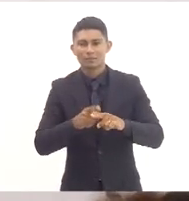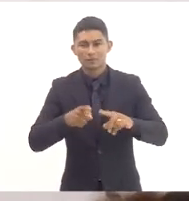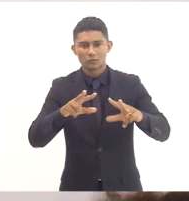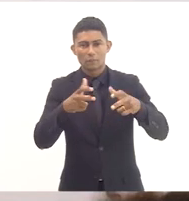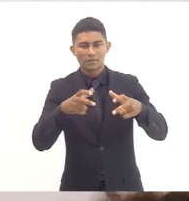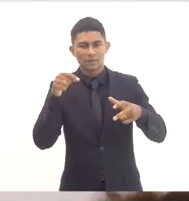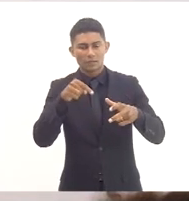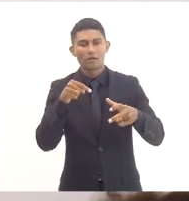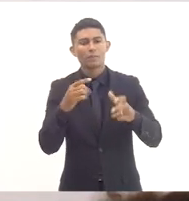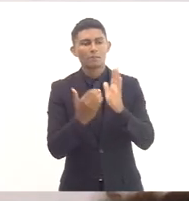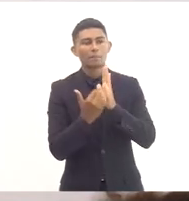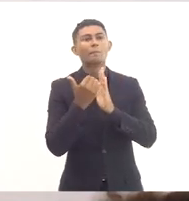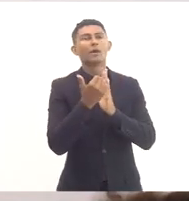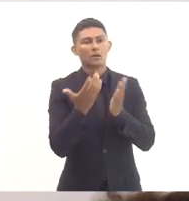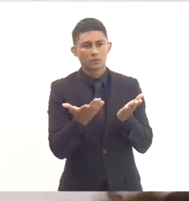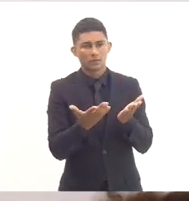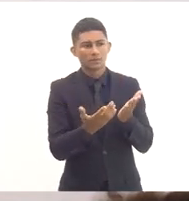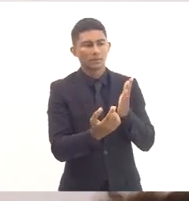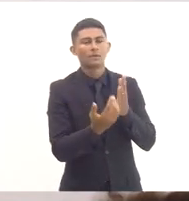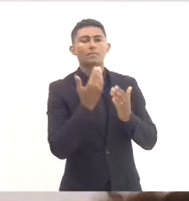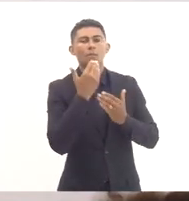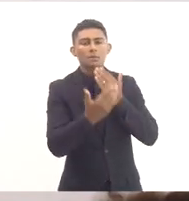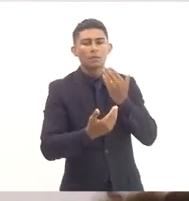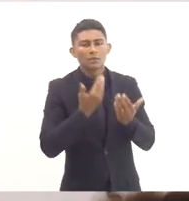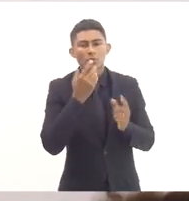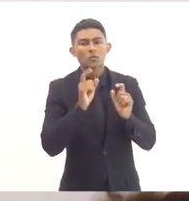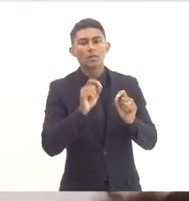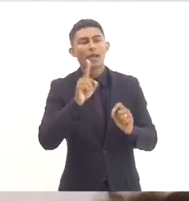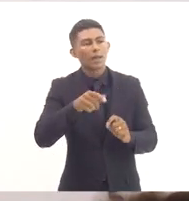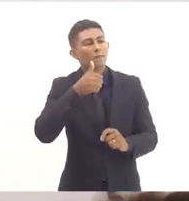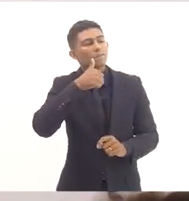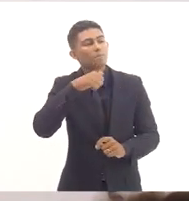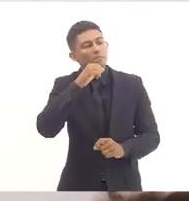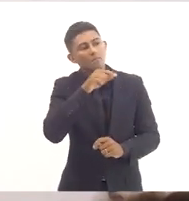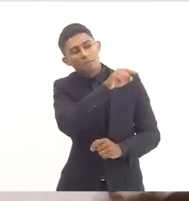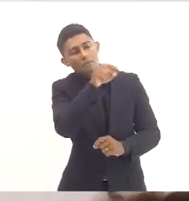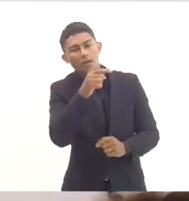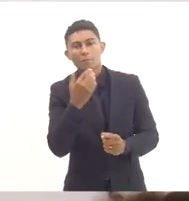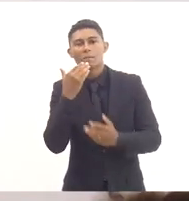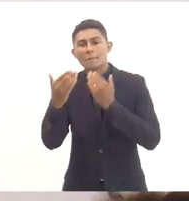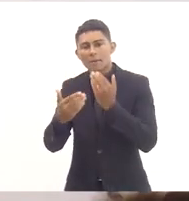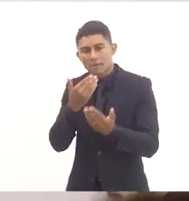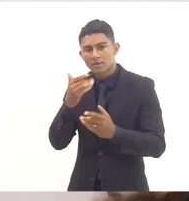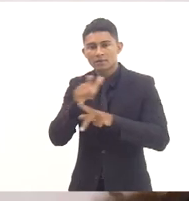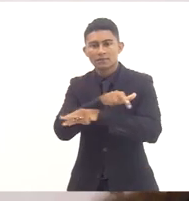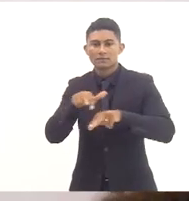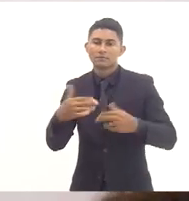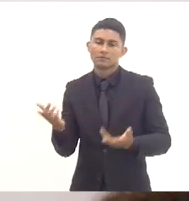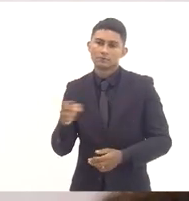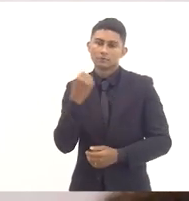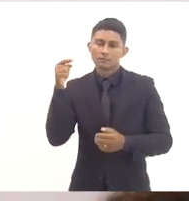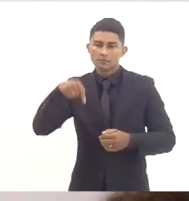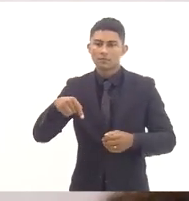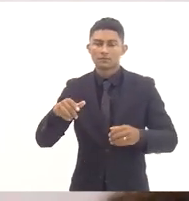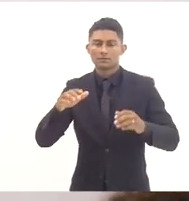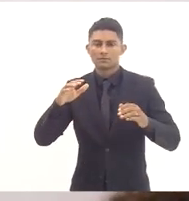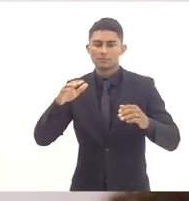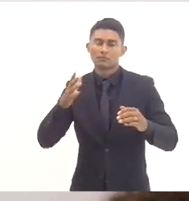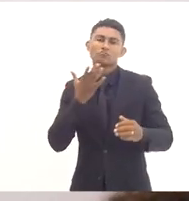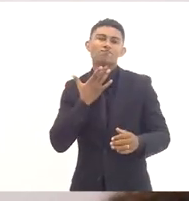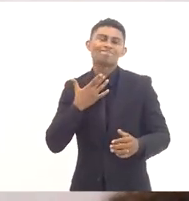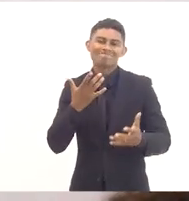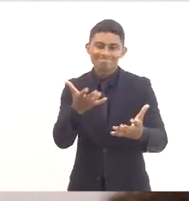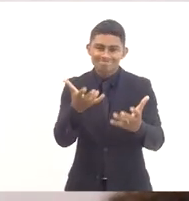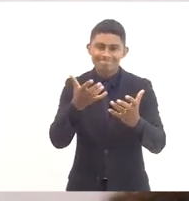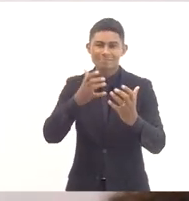para começar realmente é através do contato das Mães para com essa condição tão nosso temos aqui só realmente colocar mais uma vez sempre a